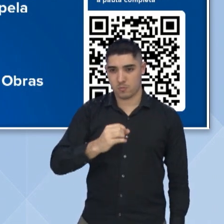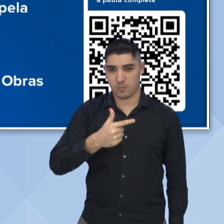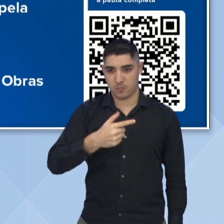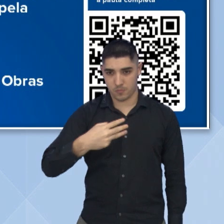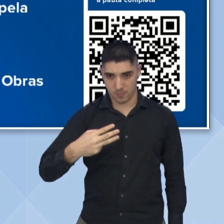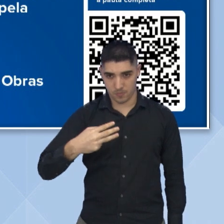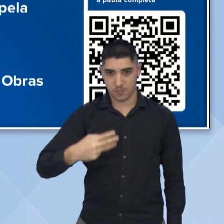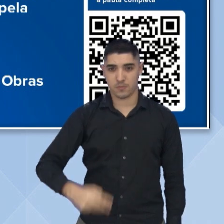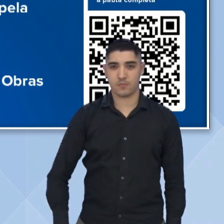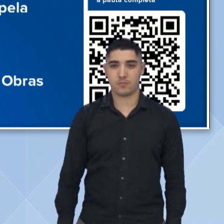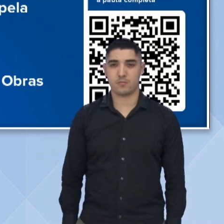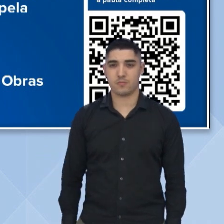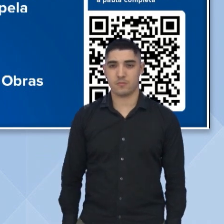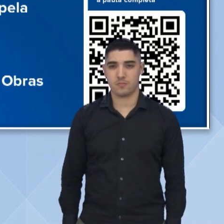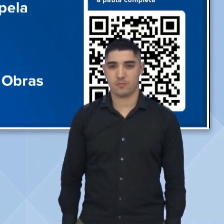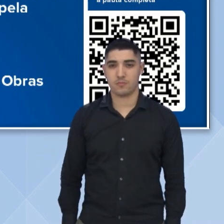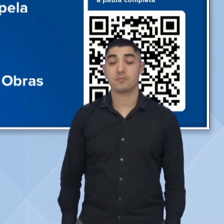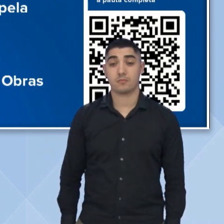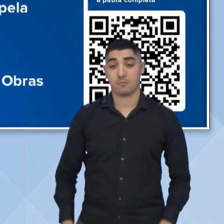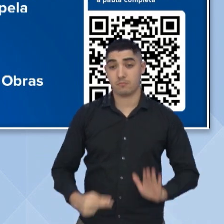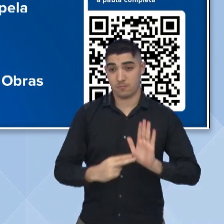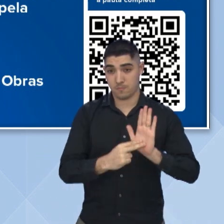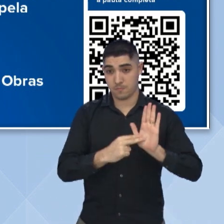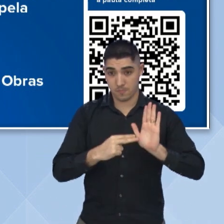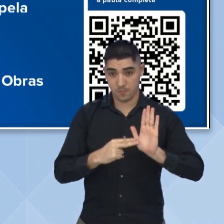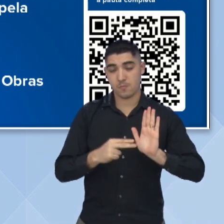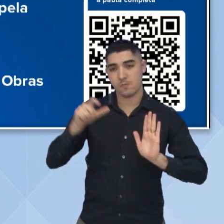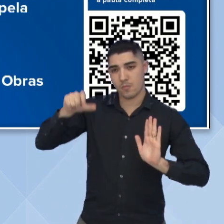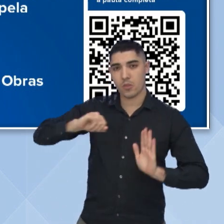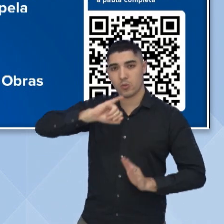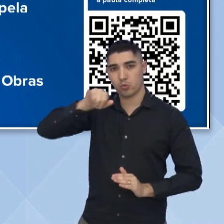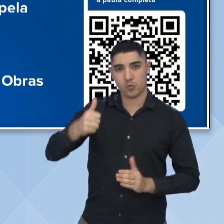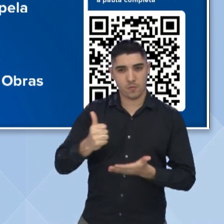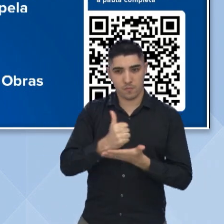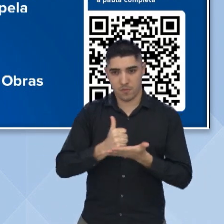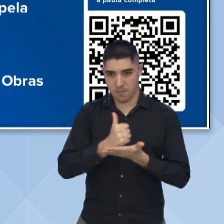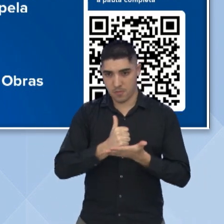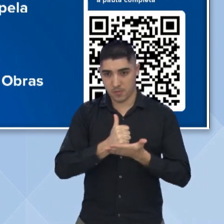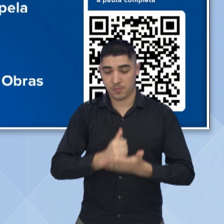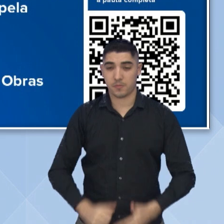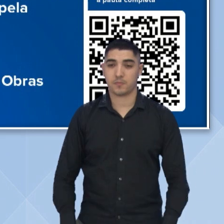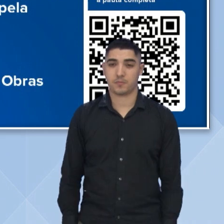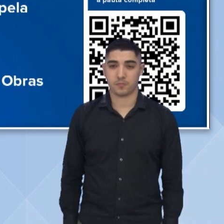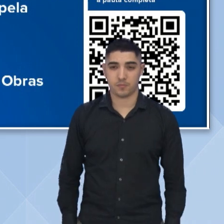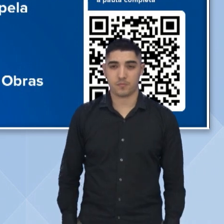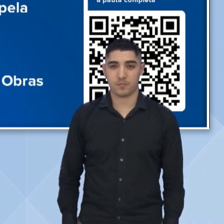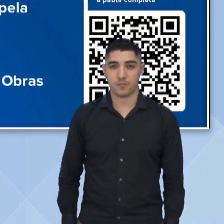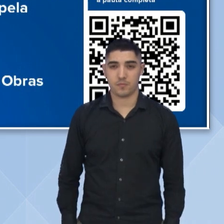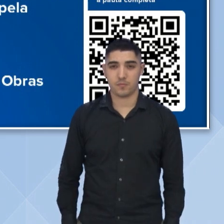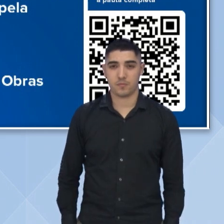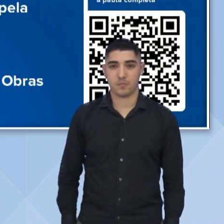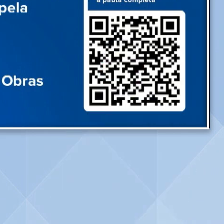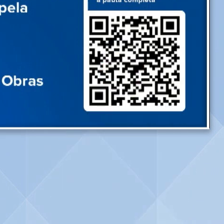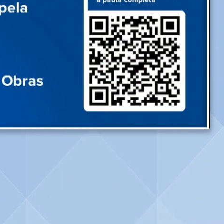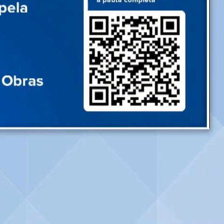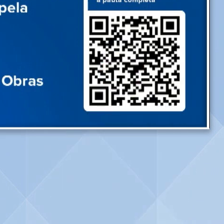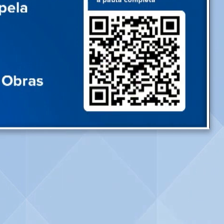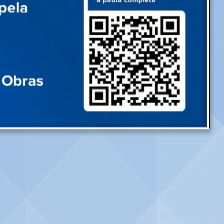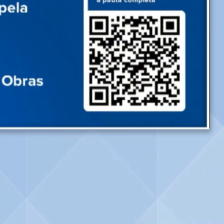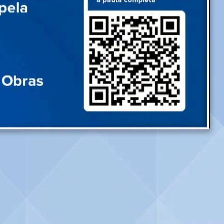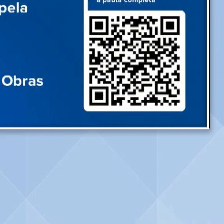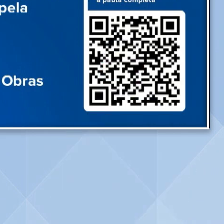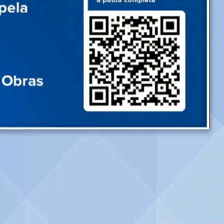346/2023. Autoria, vereador Júnior da Farmácia. Autoriza o Poder Executivo a implantar